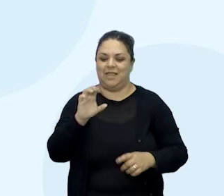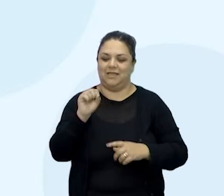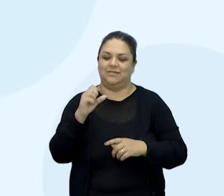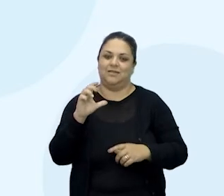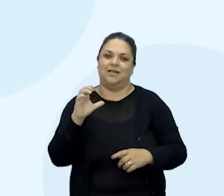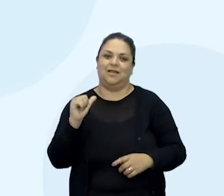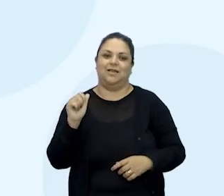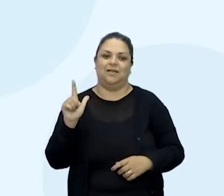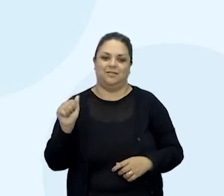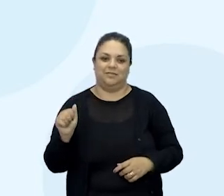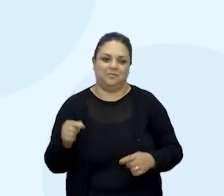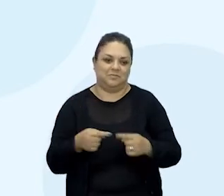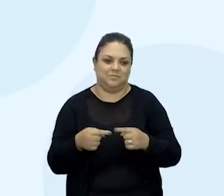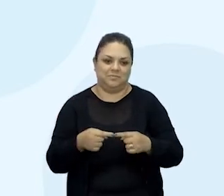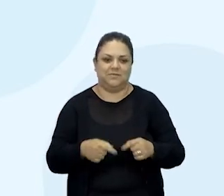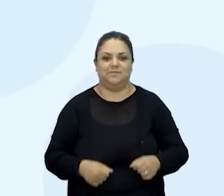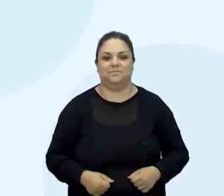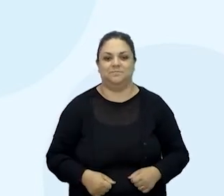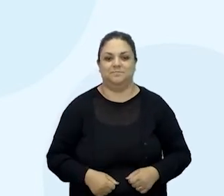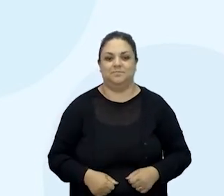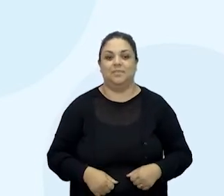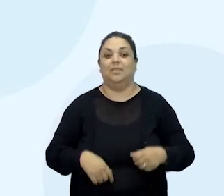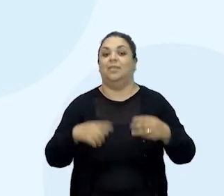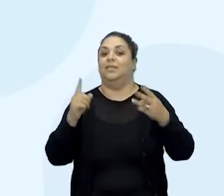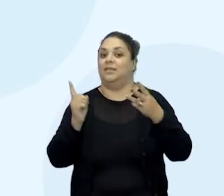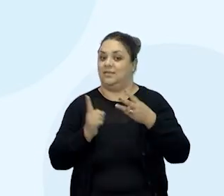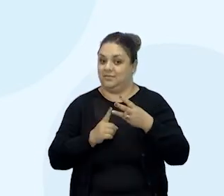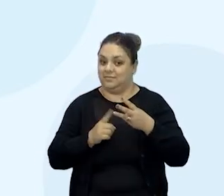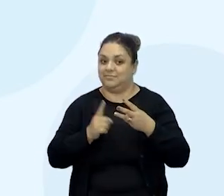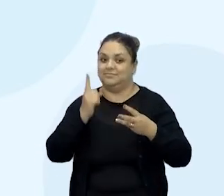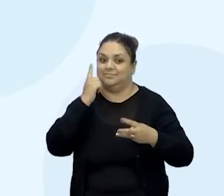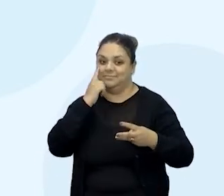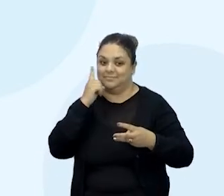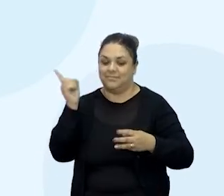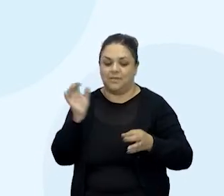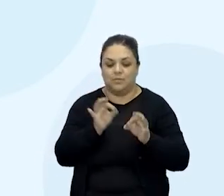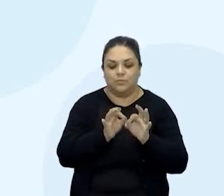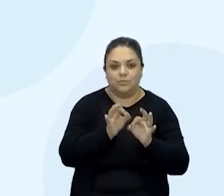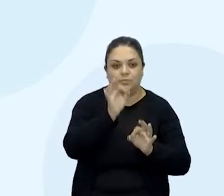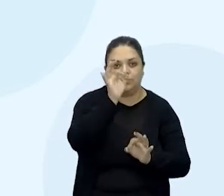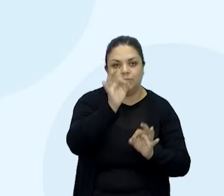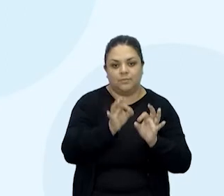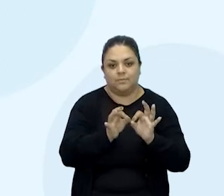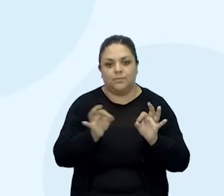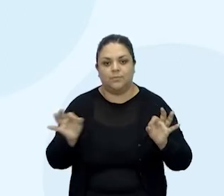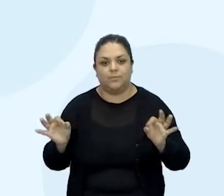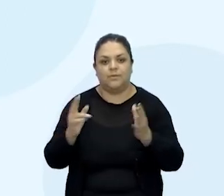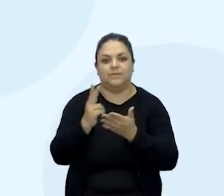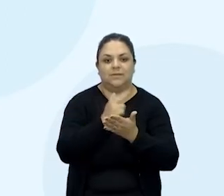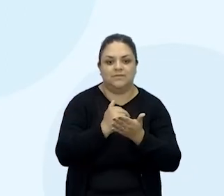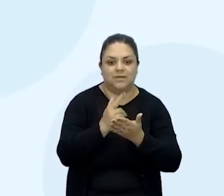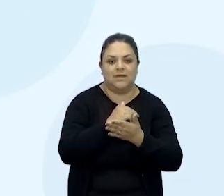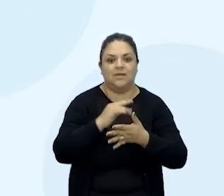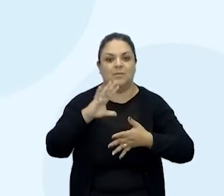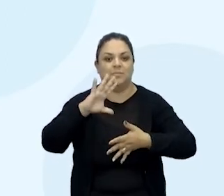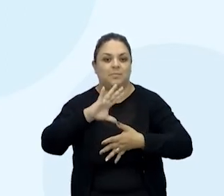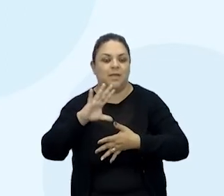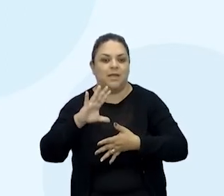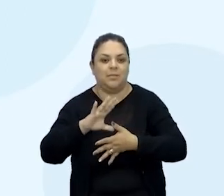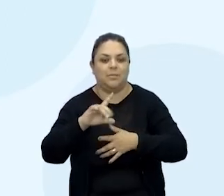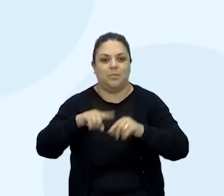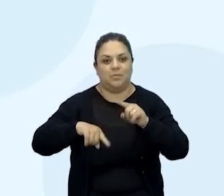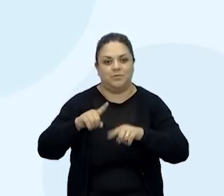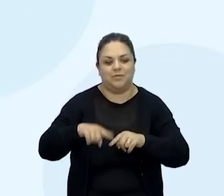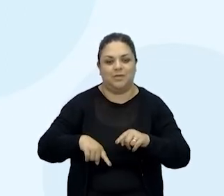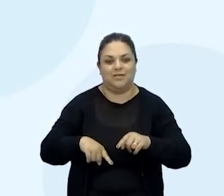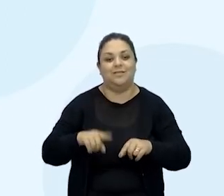relação entre dimensões de um desenho, um mapa e o objeto representado. Então, olha só, é